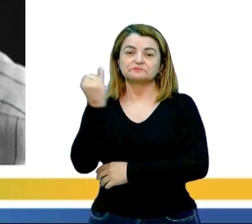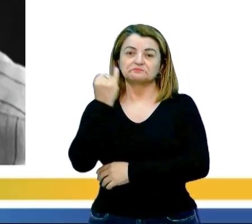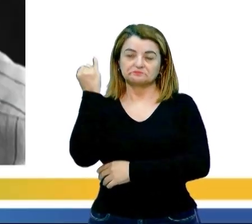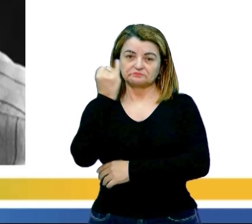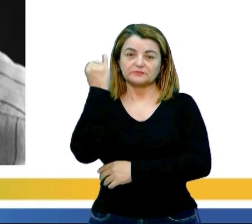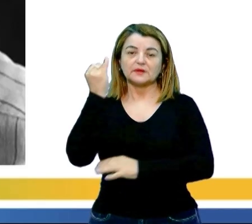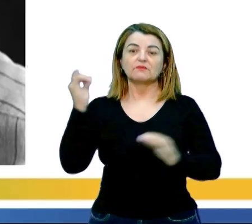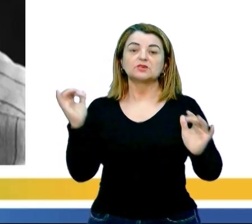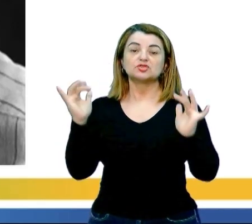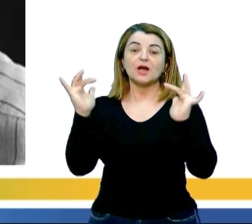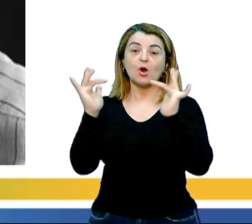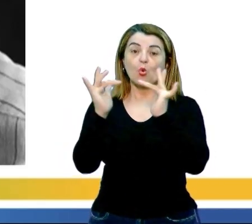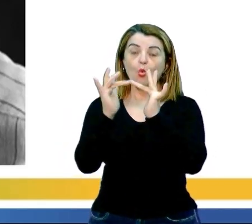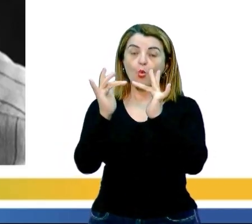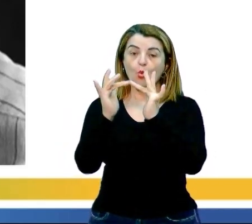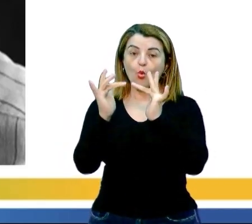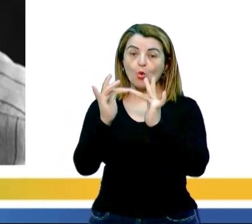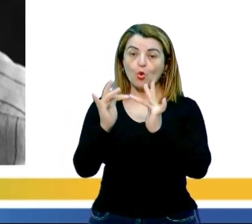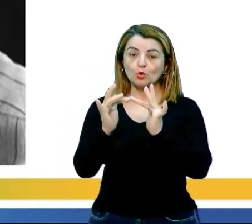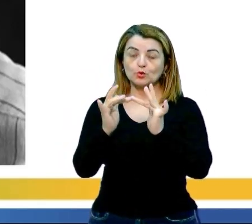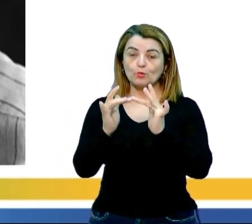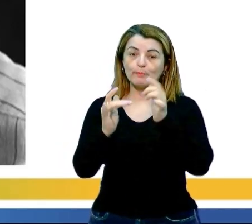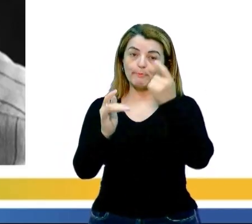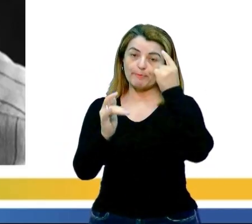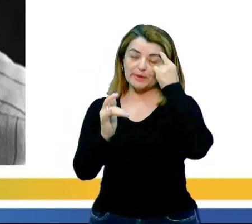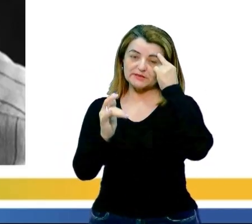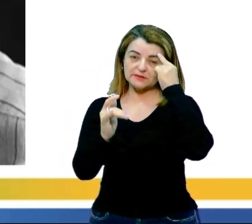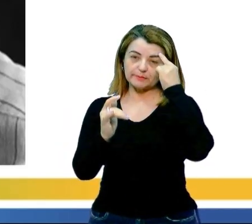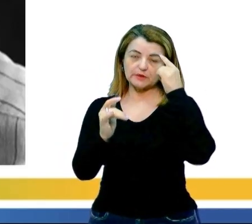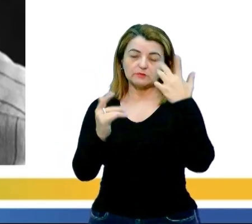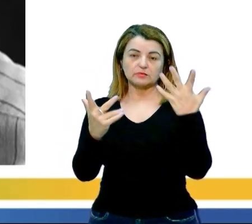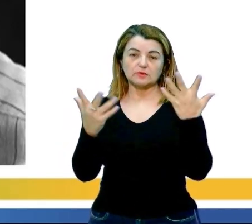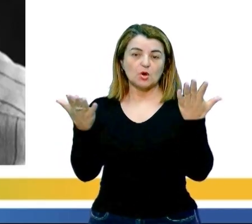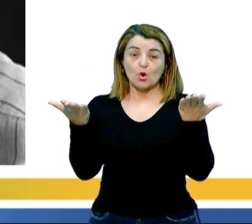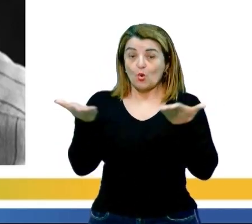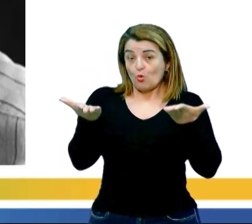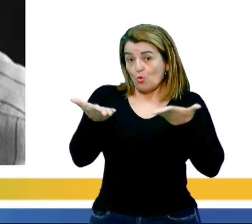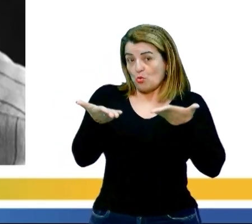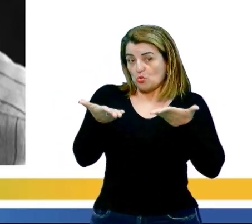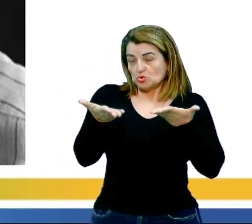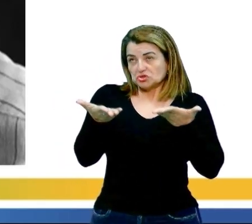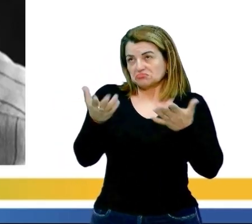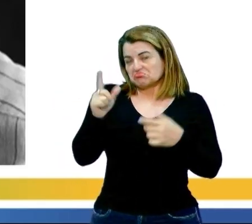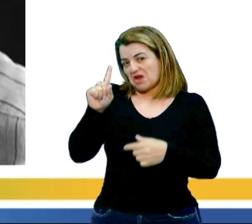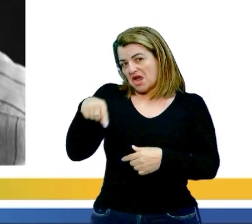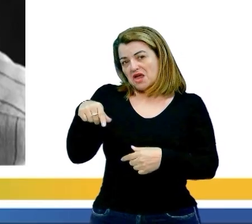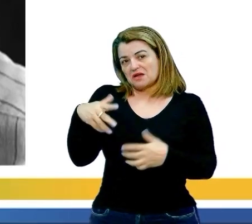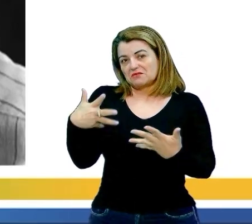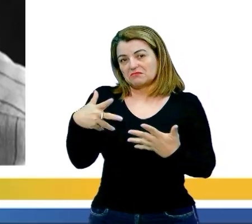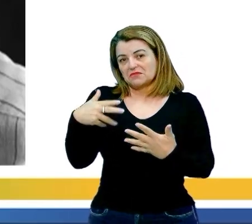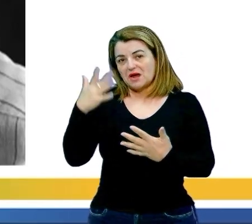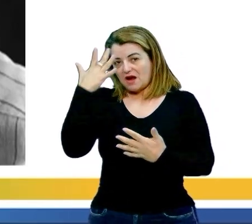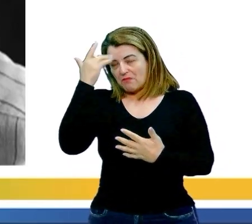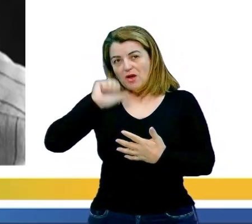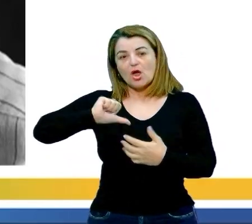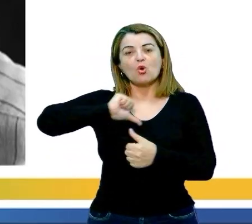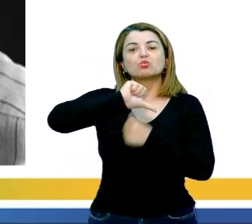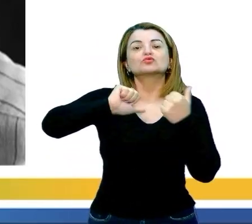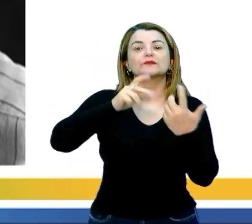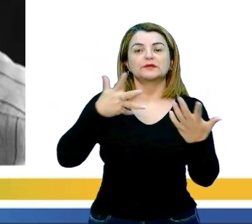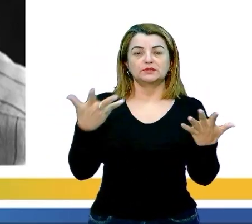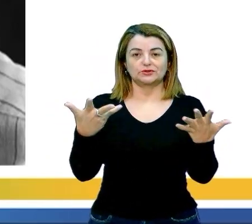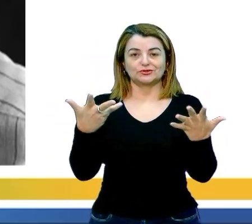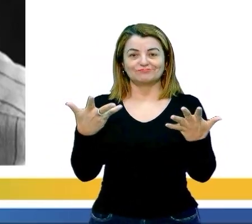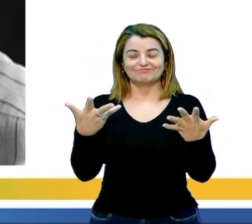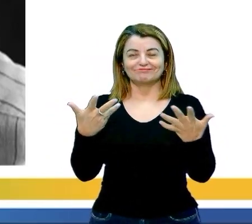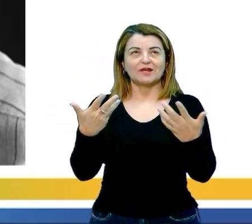ela vai de acordo com esse pensamento de Sartre. A gente, hoje é uma coisa, amanhã a gente é outra. Eu não posso pensar hoje uma